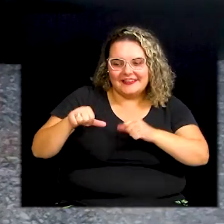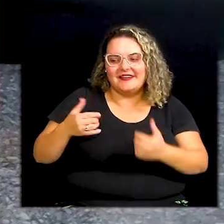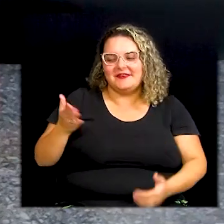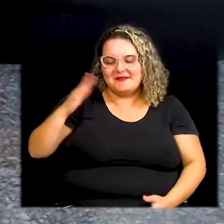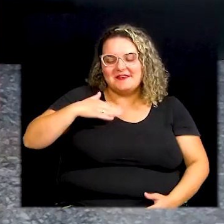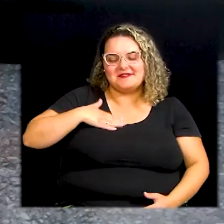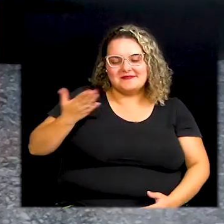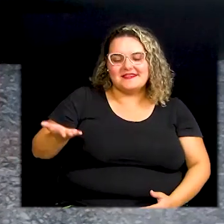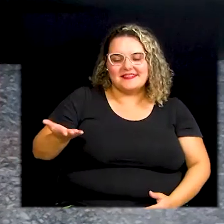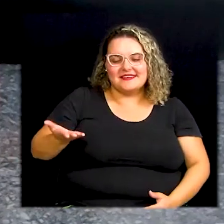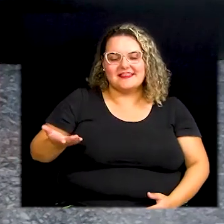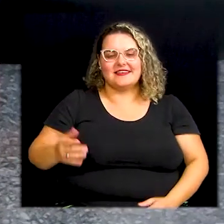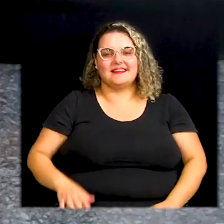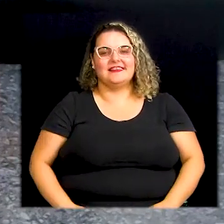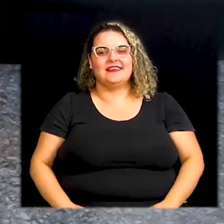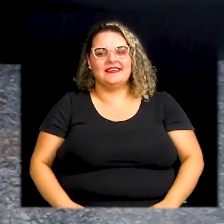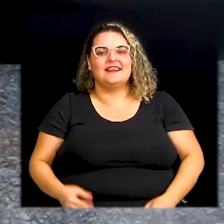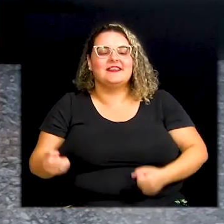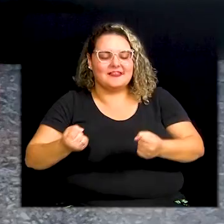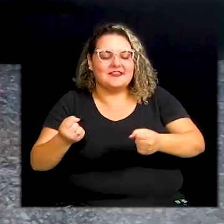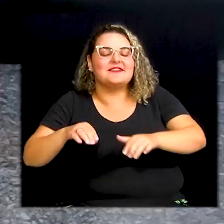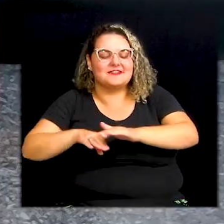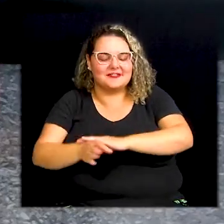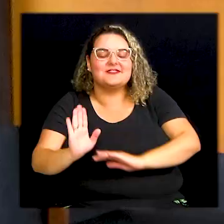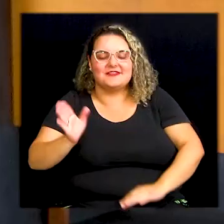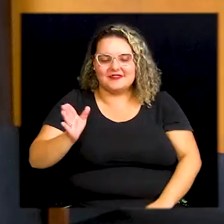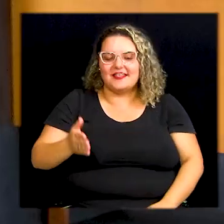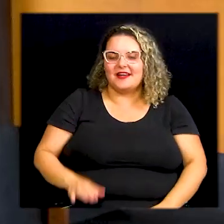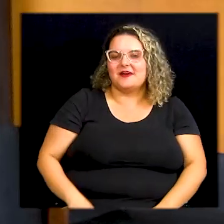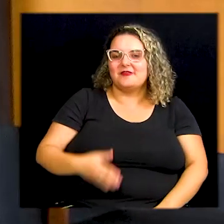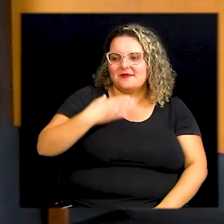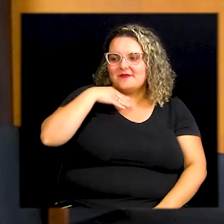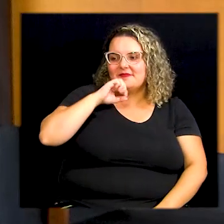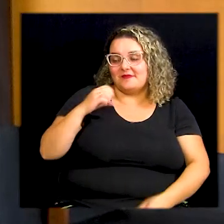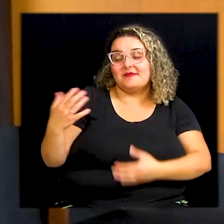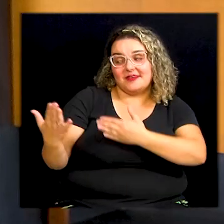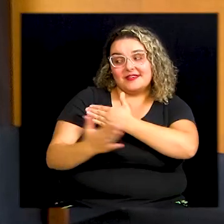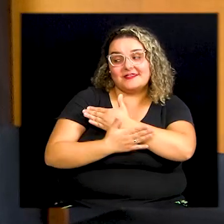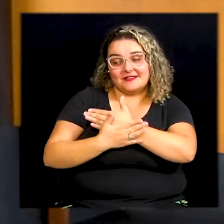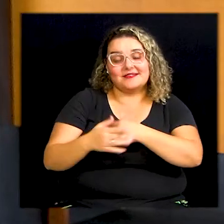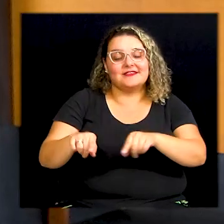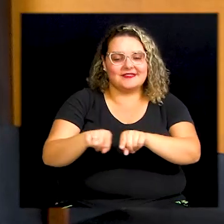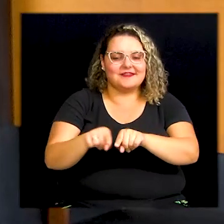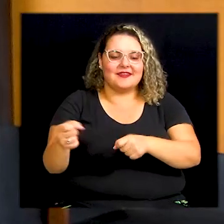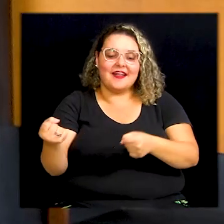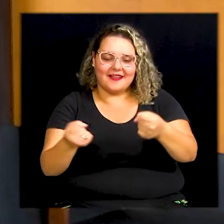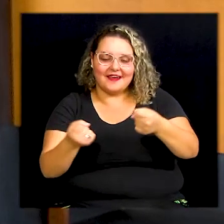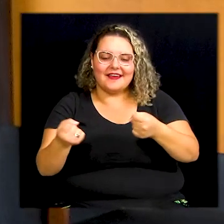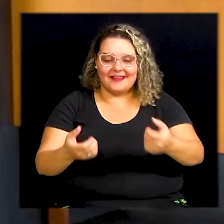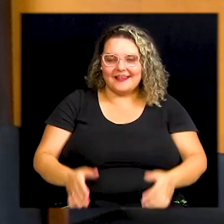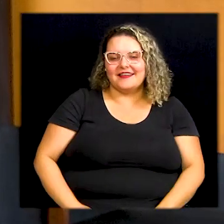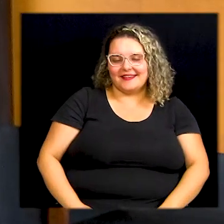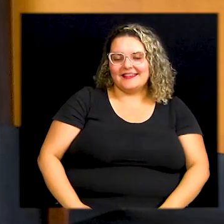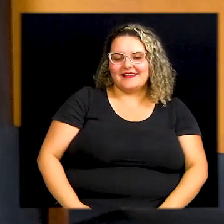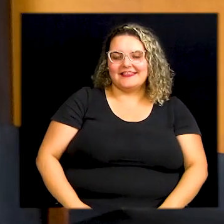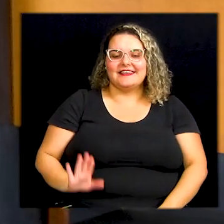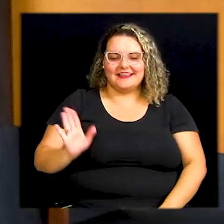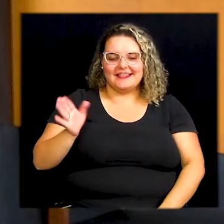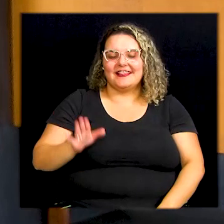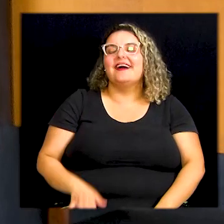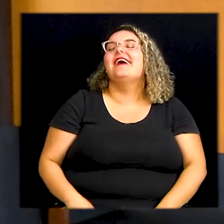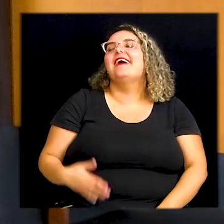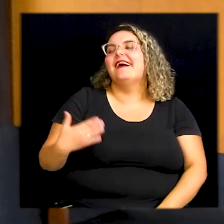mudam? Agora não, mas depende. agora já tô acostumado já. Meu pai também já me ajudou bastante nesse quesito aí